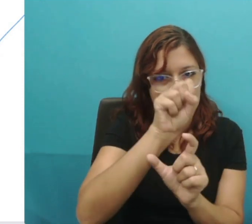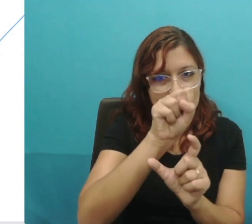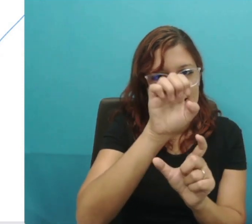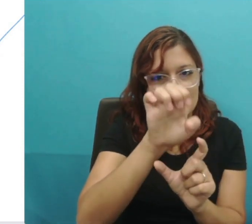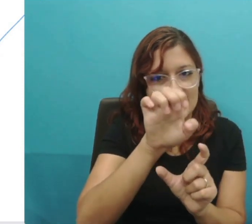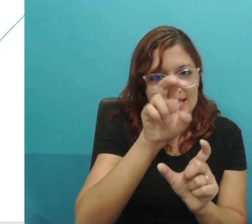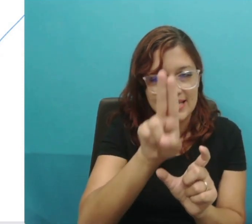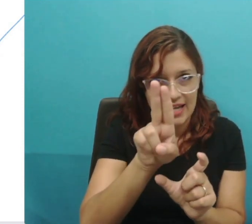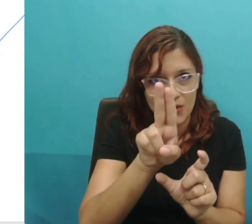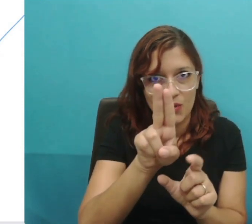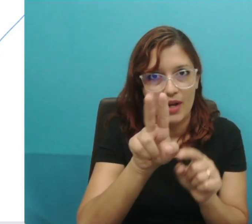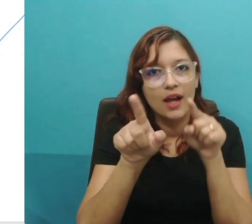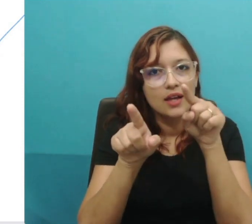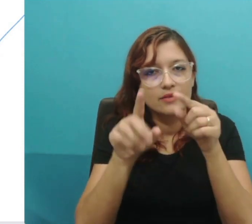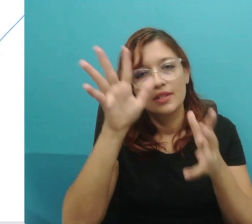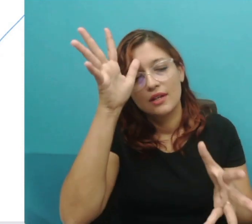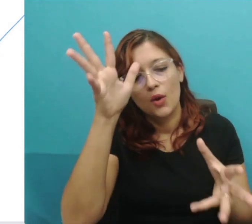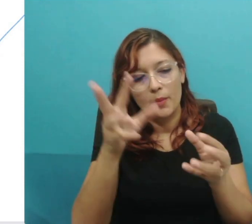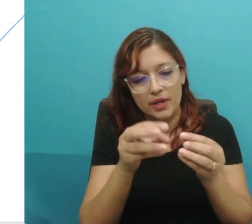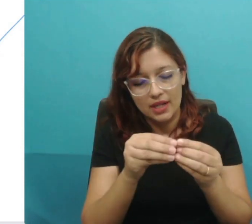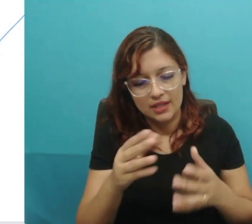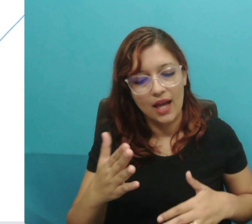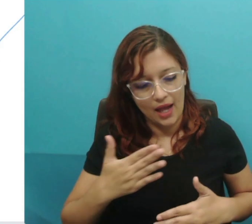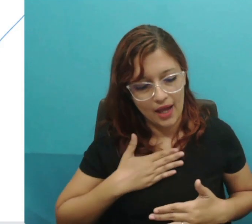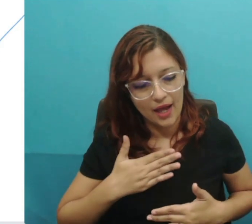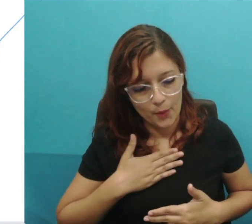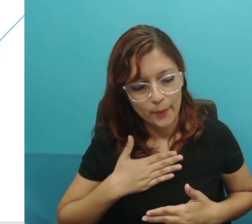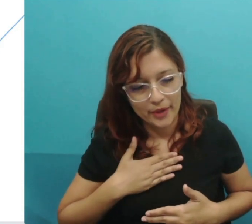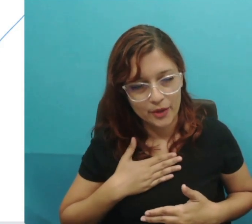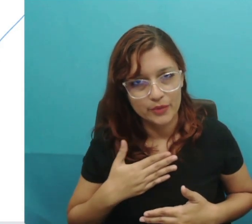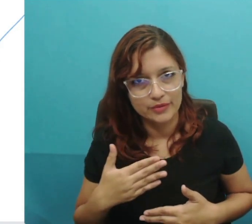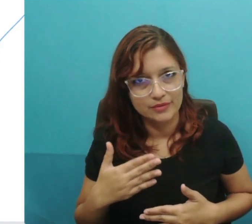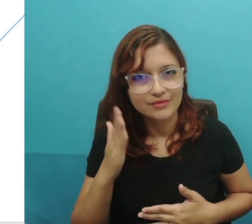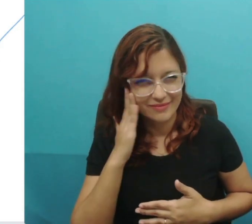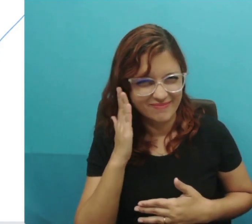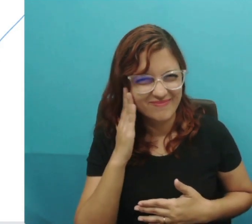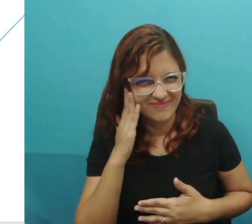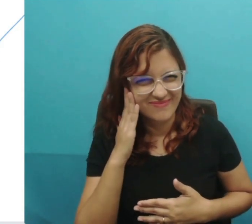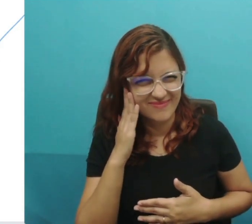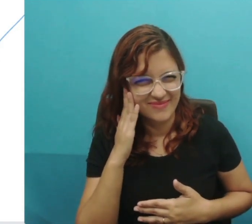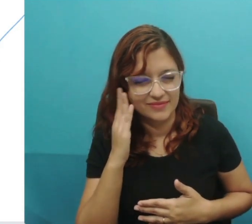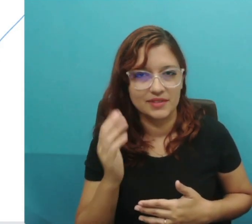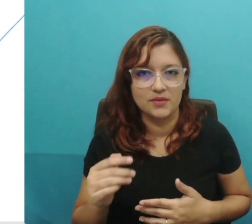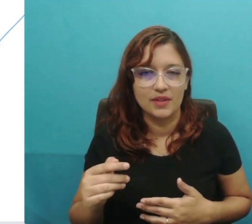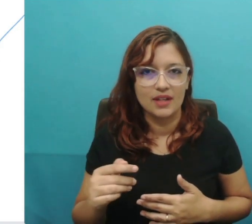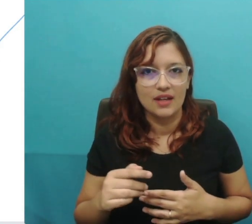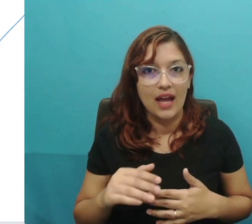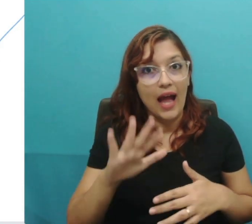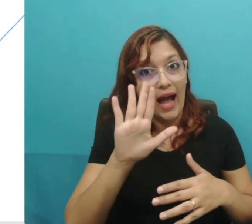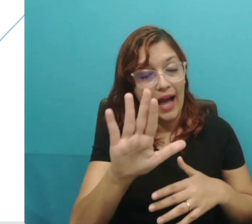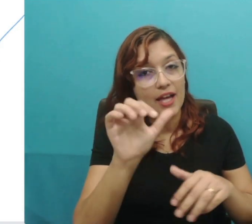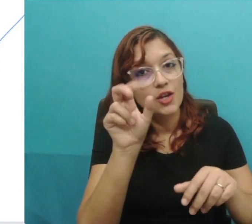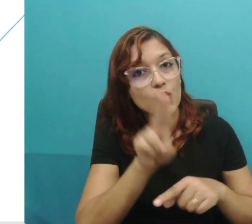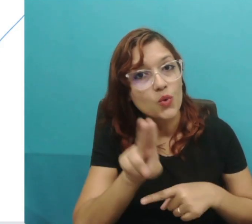seu... Eu uso a palavra seu carro. Aí você diz: ela está perguntando onde eu estacionei o meu